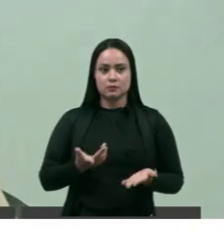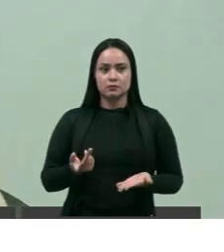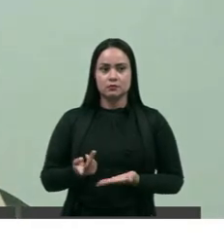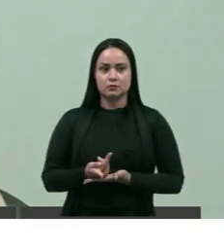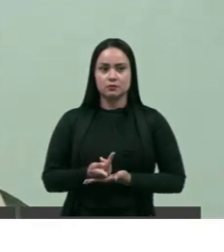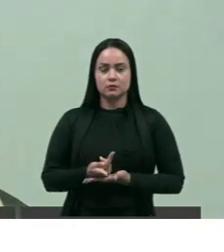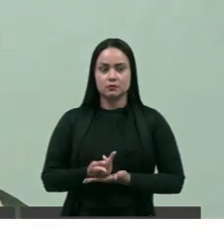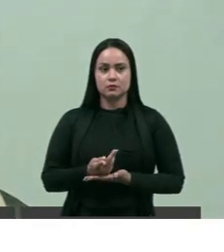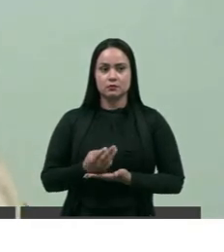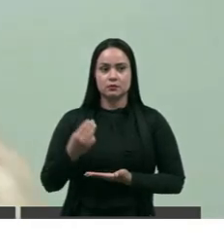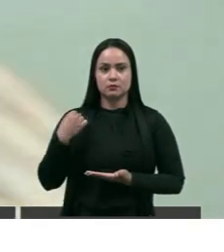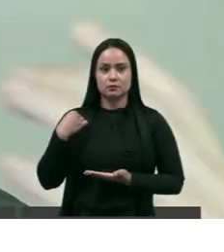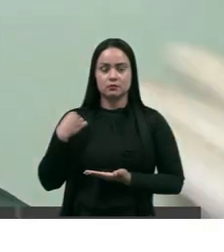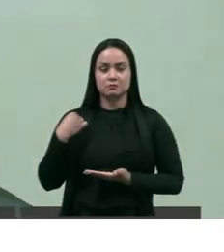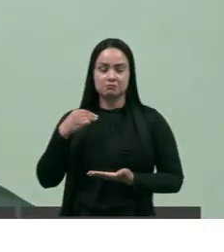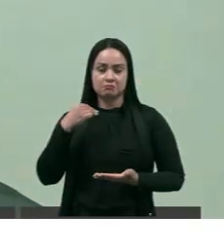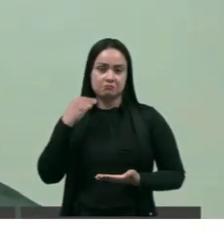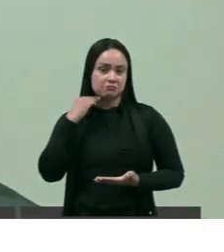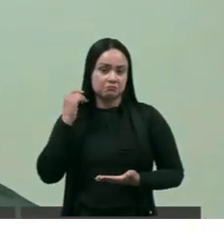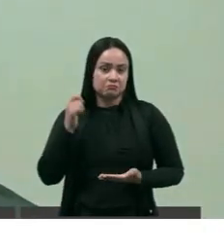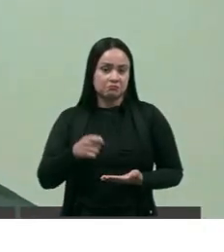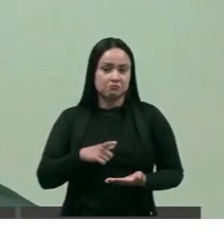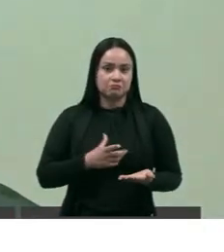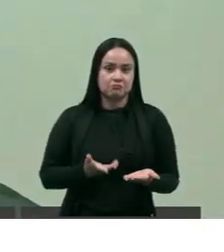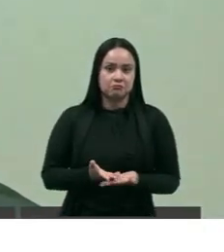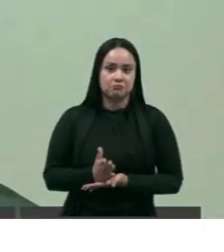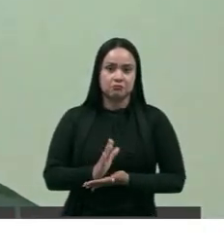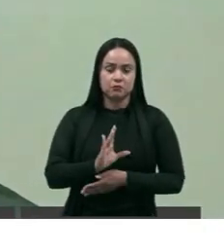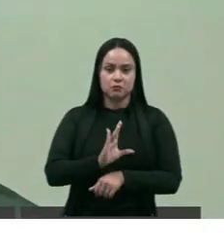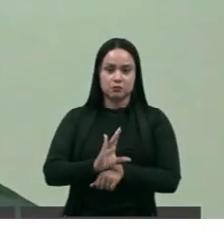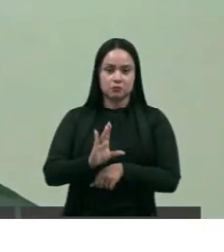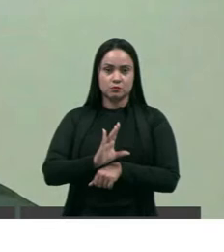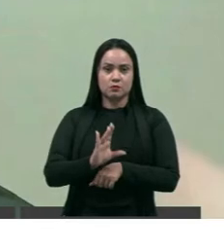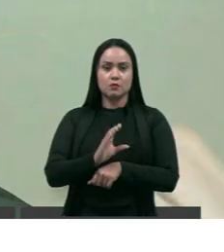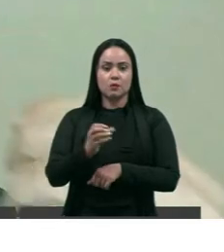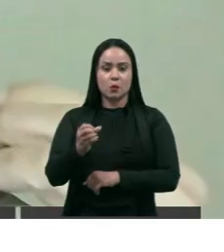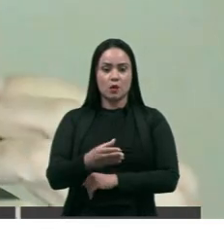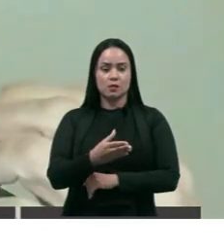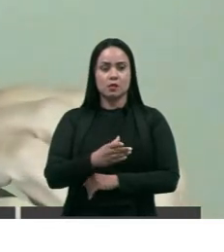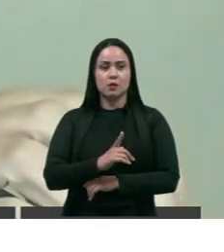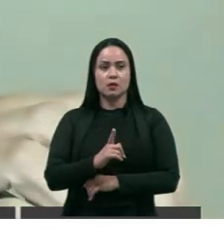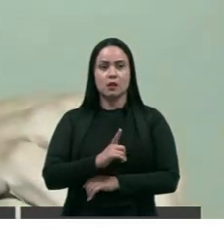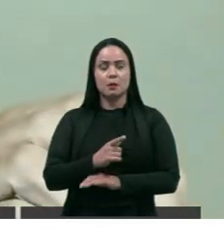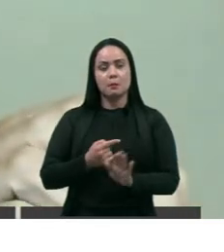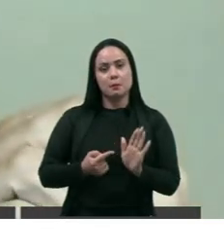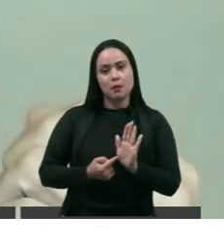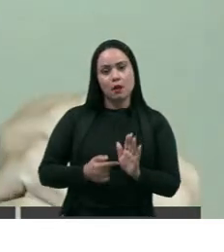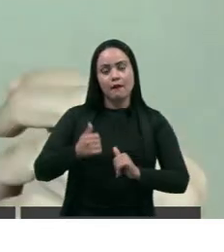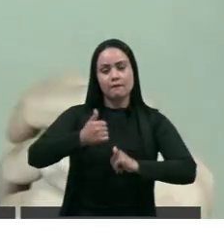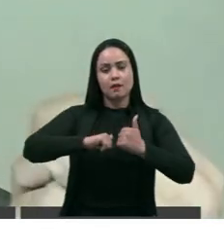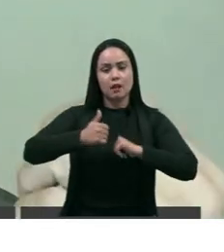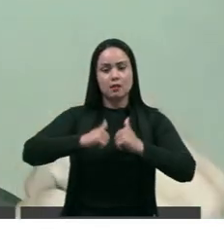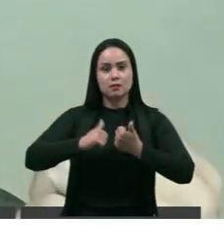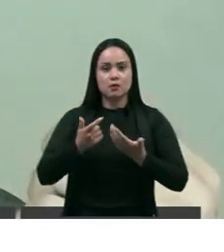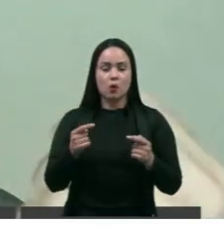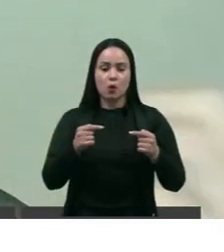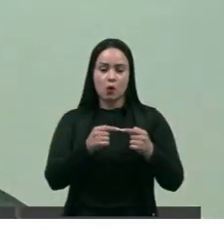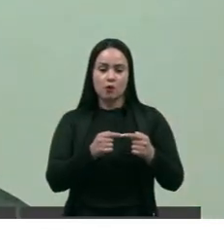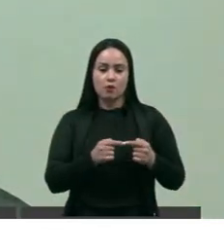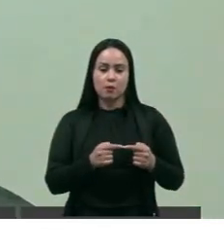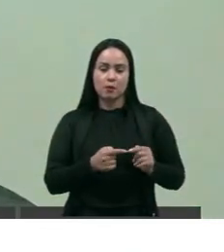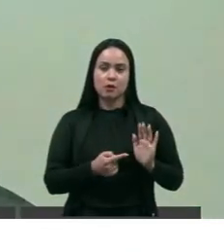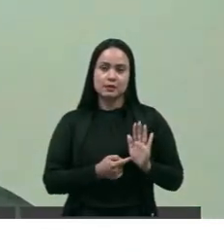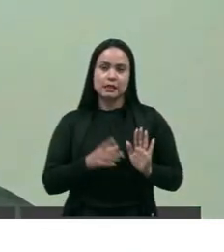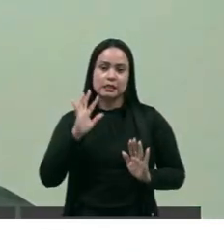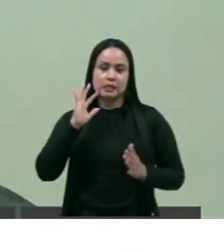o magistrado comprovou ter frequentado inúmeros cursos de atualização e submeteu a uma avaliação conforme disposto na